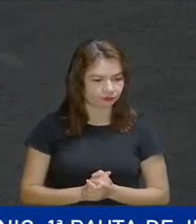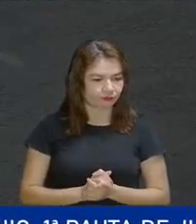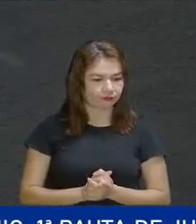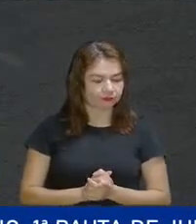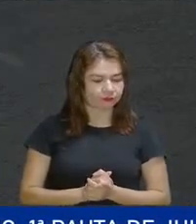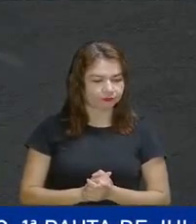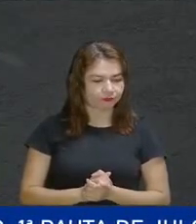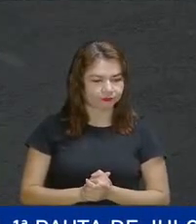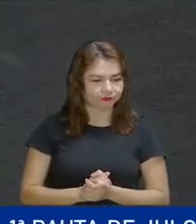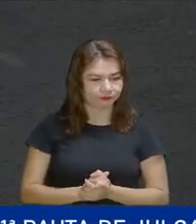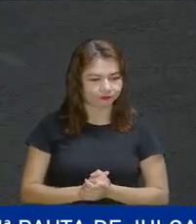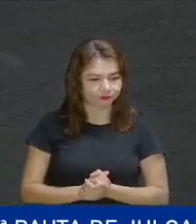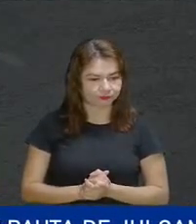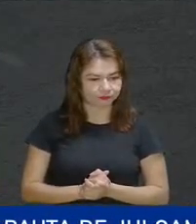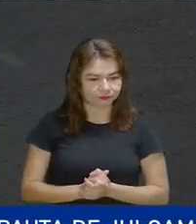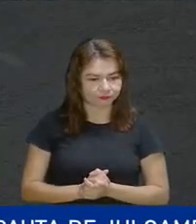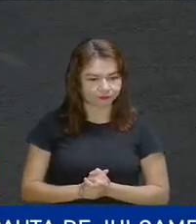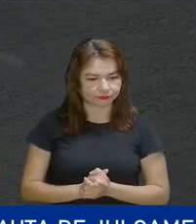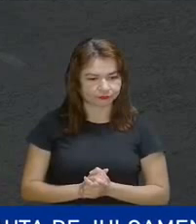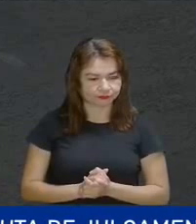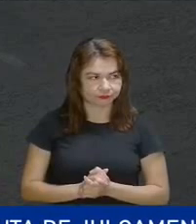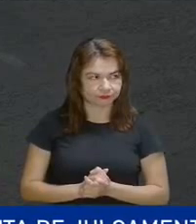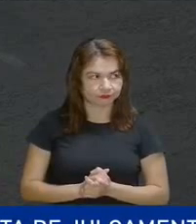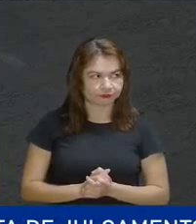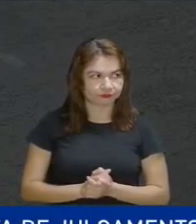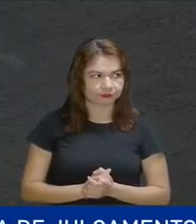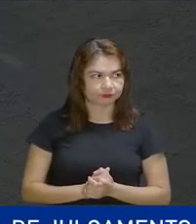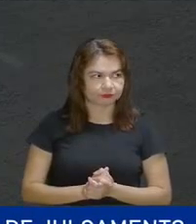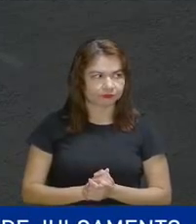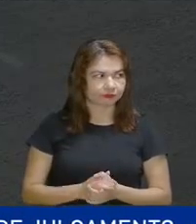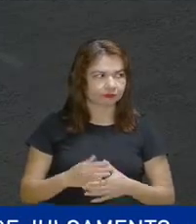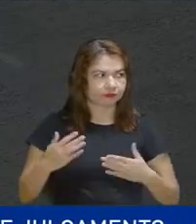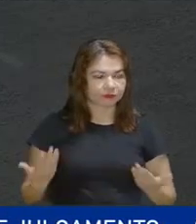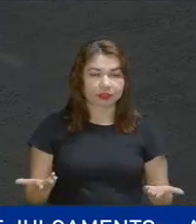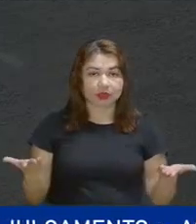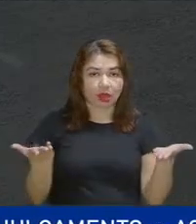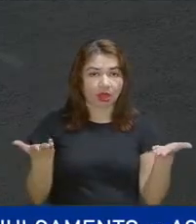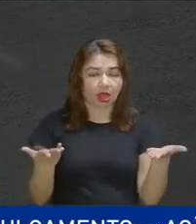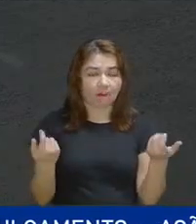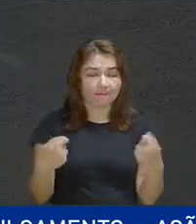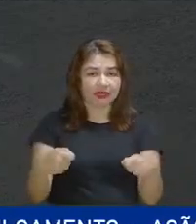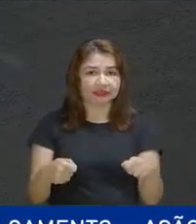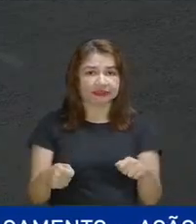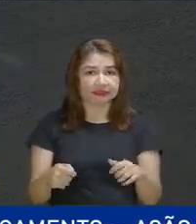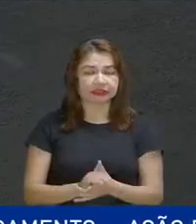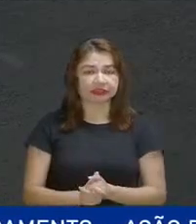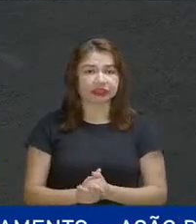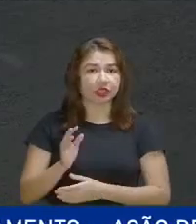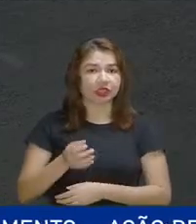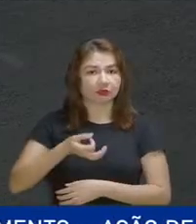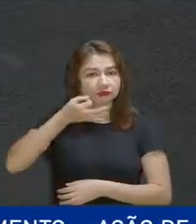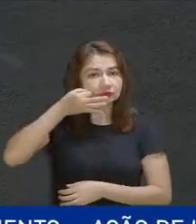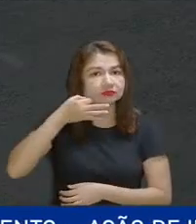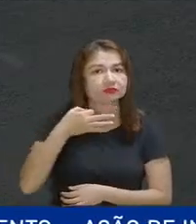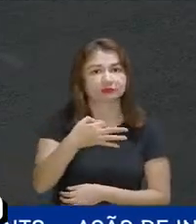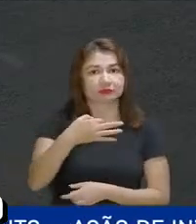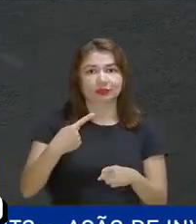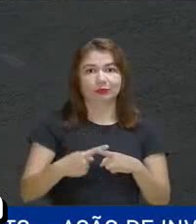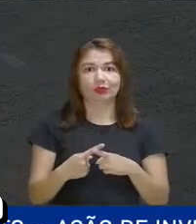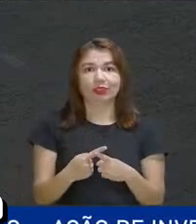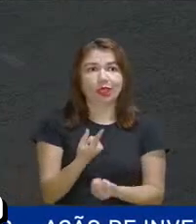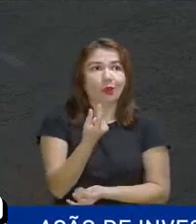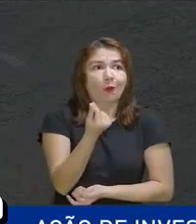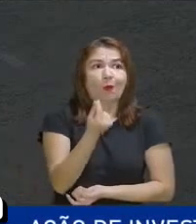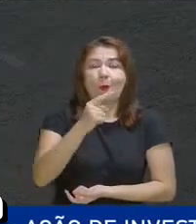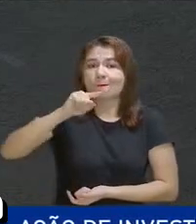Thiago, ou pode colocar a Jamile fora da sala. A Jardane abriu uma conta, a Jardane abriu conta, quando chegou não sei com